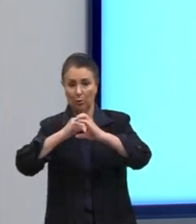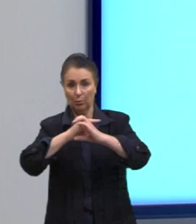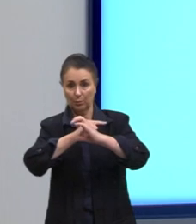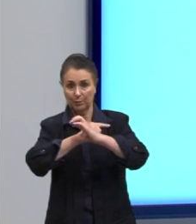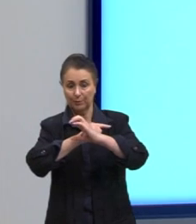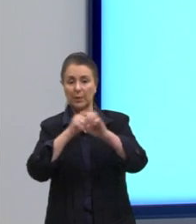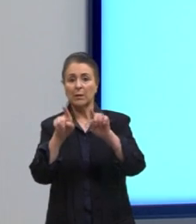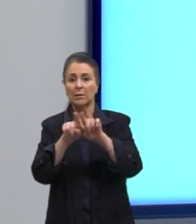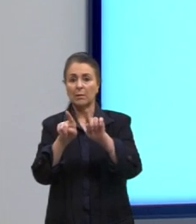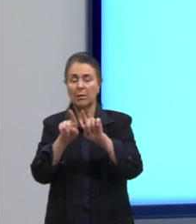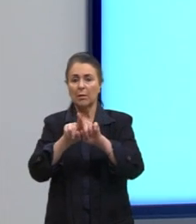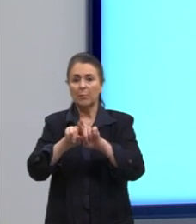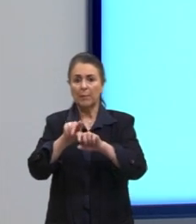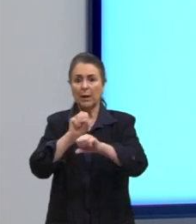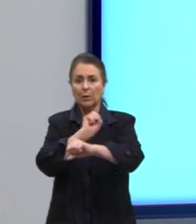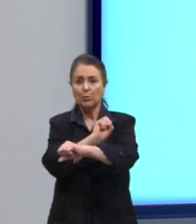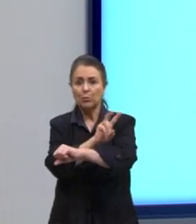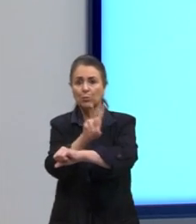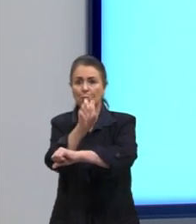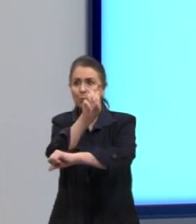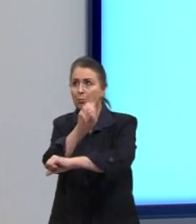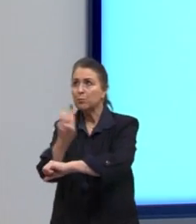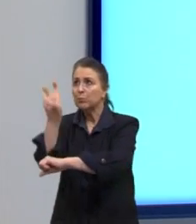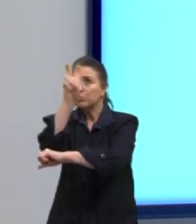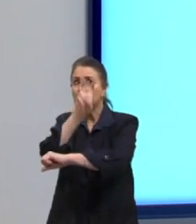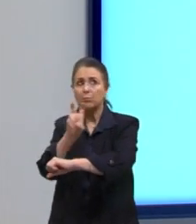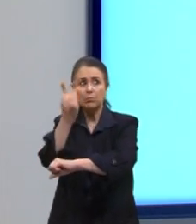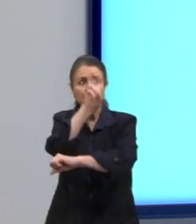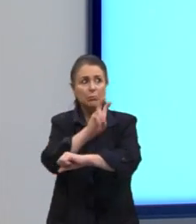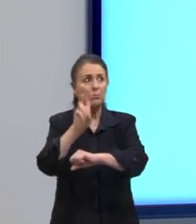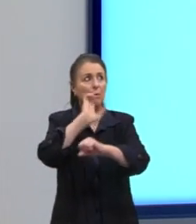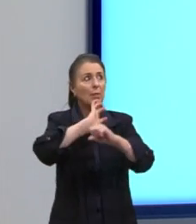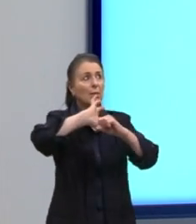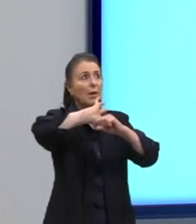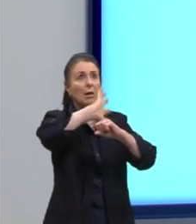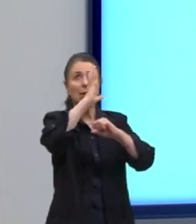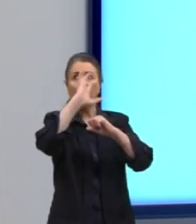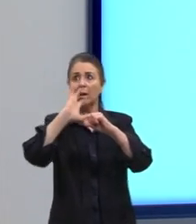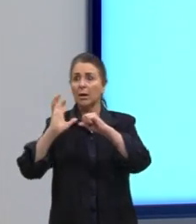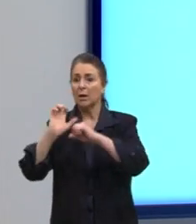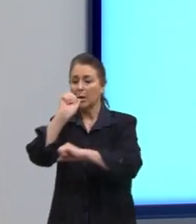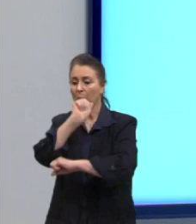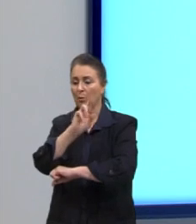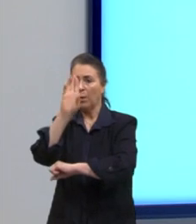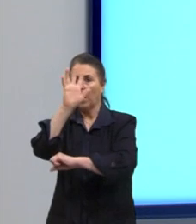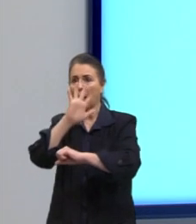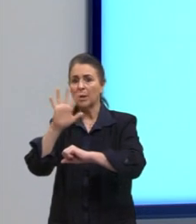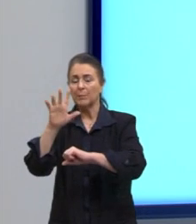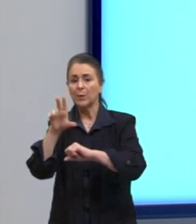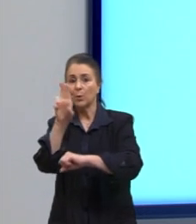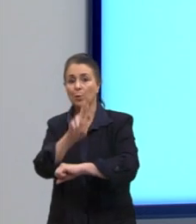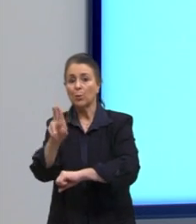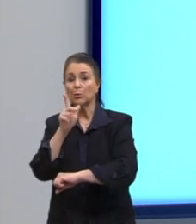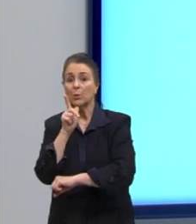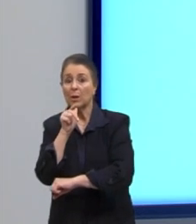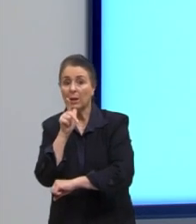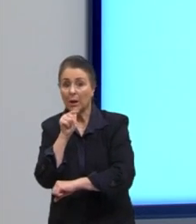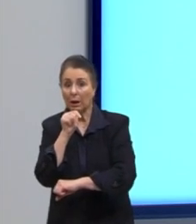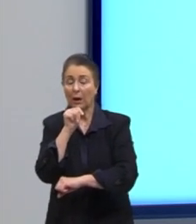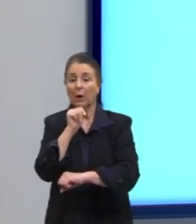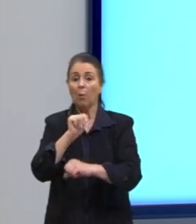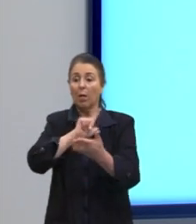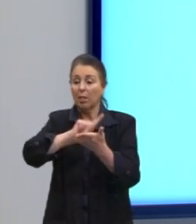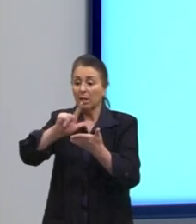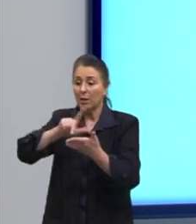de aerossóis na atmosfera como que está a atmosfera o uso da água potável